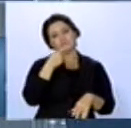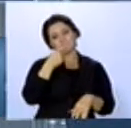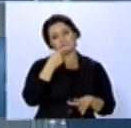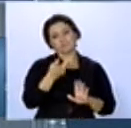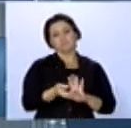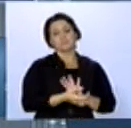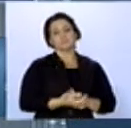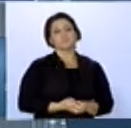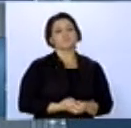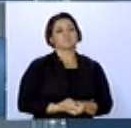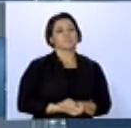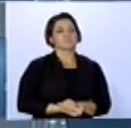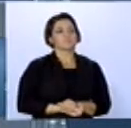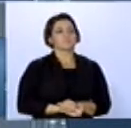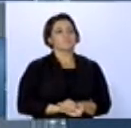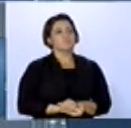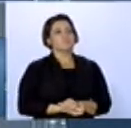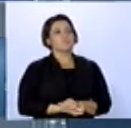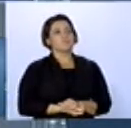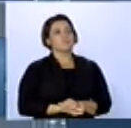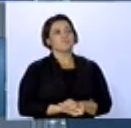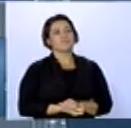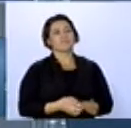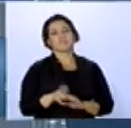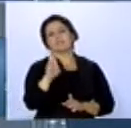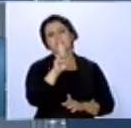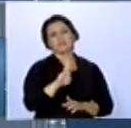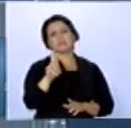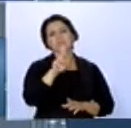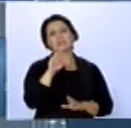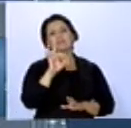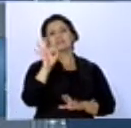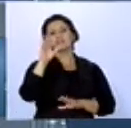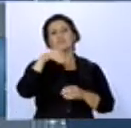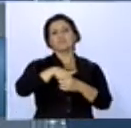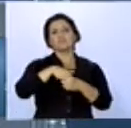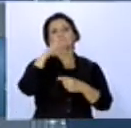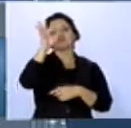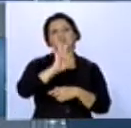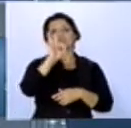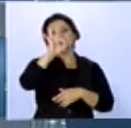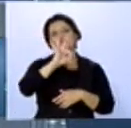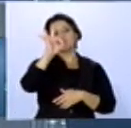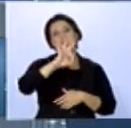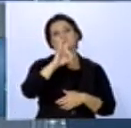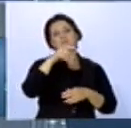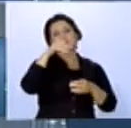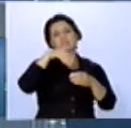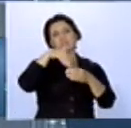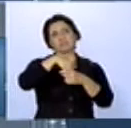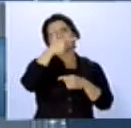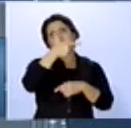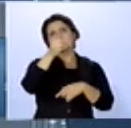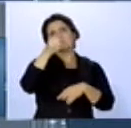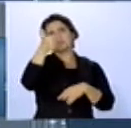frente eu utilizei os votos das eleições proporcionais de 2010 foram quase